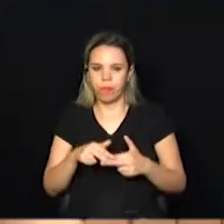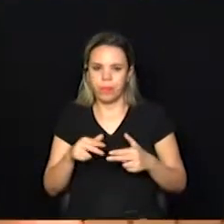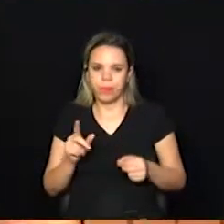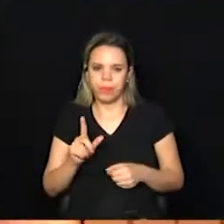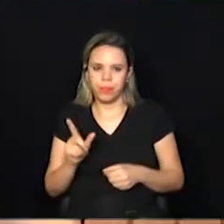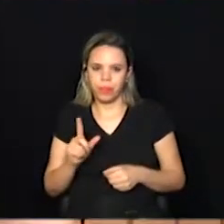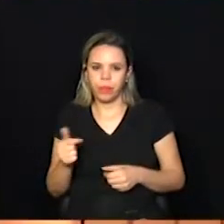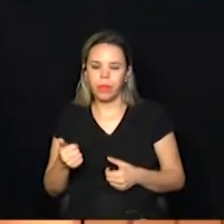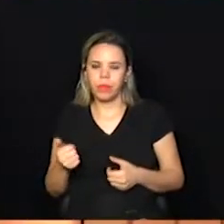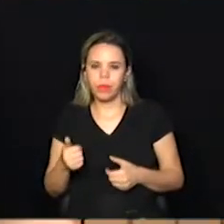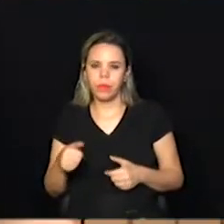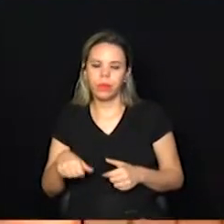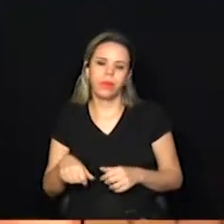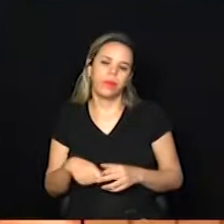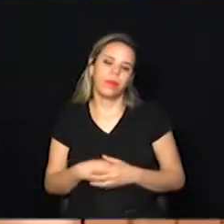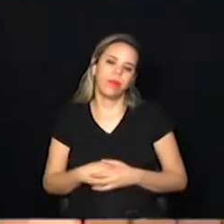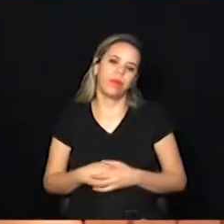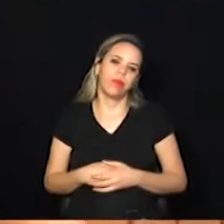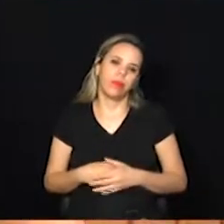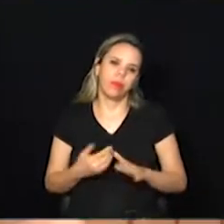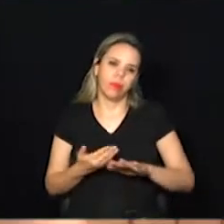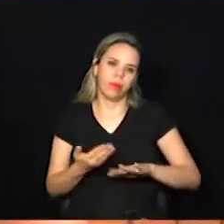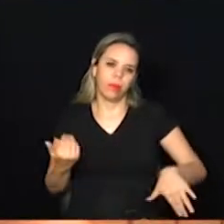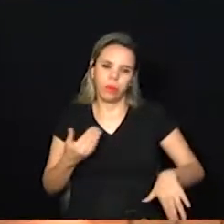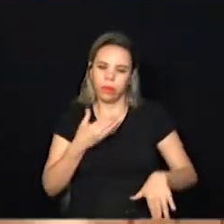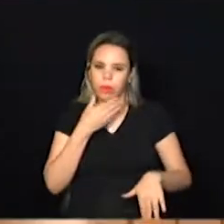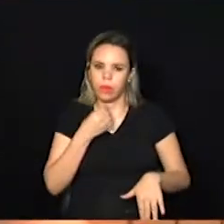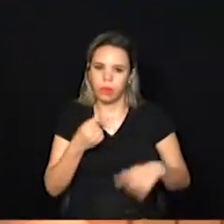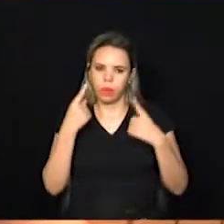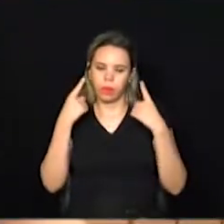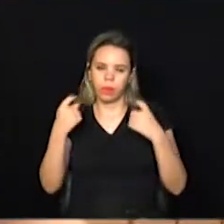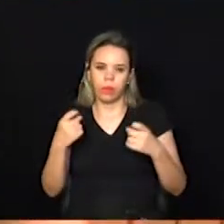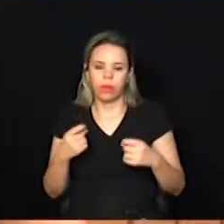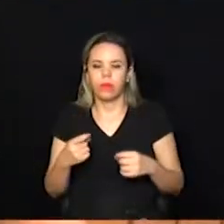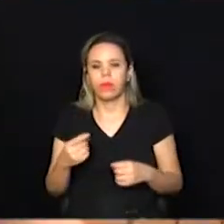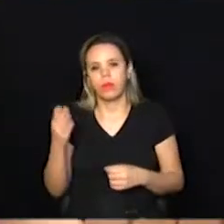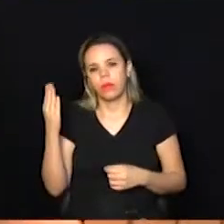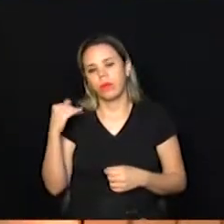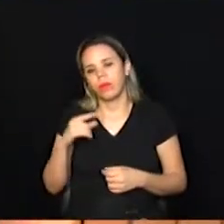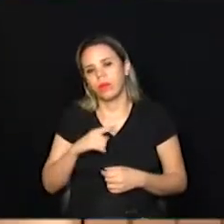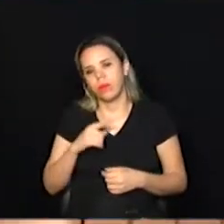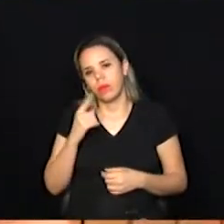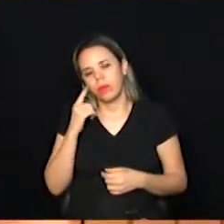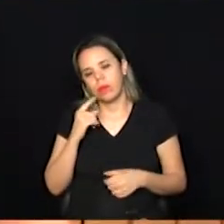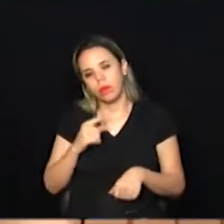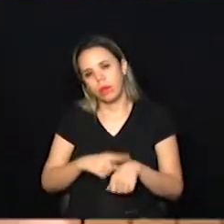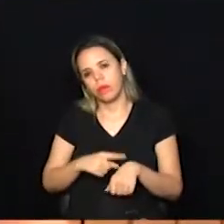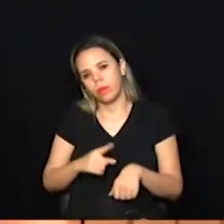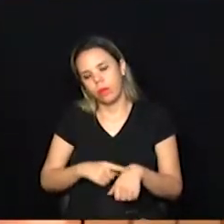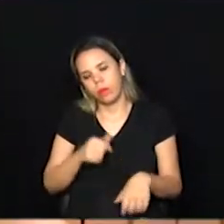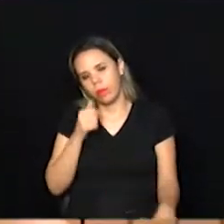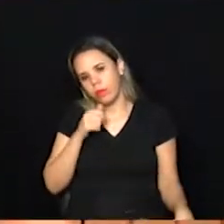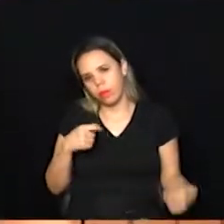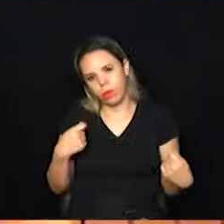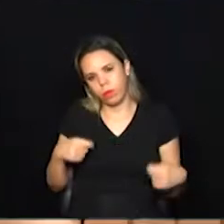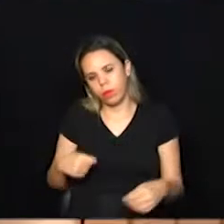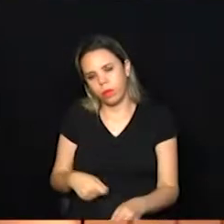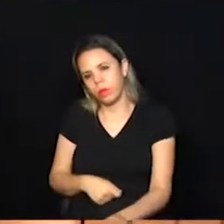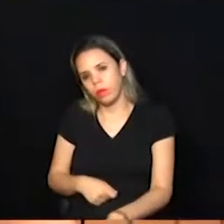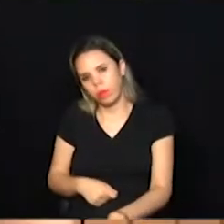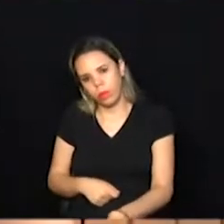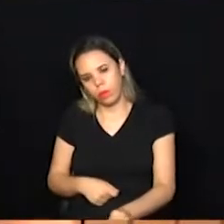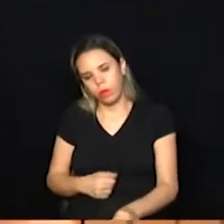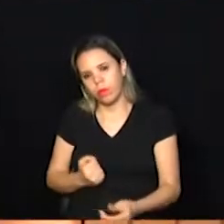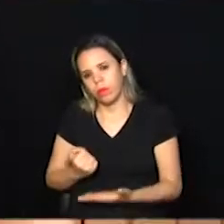a primeira medida é o afastamento do agressor do lar, mas a gente sabe que tem momentos em que a mulher precisa de um